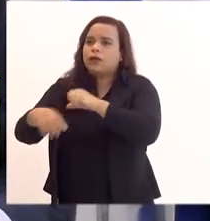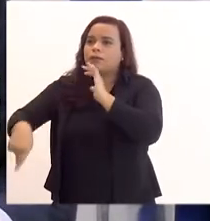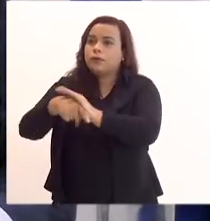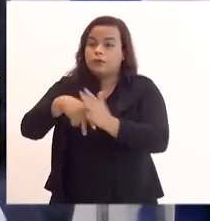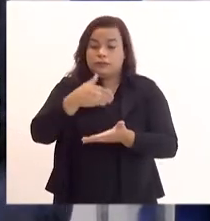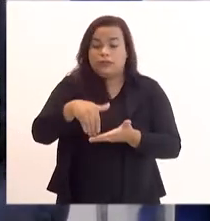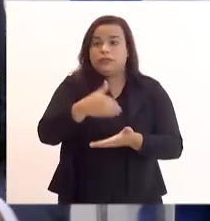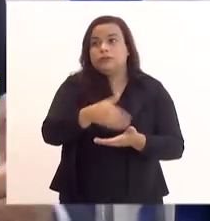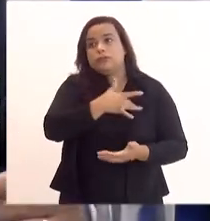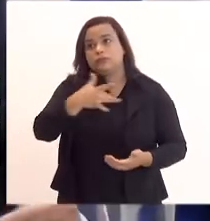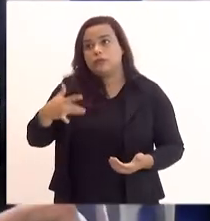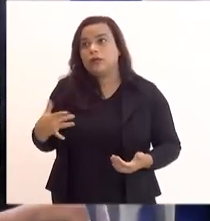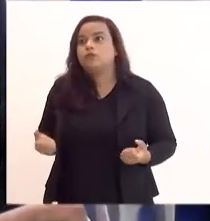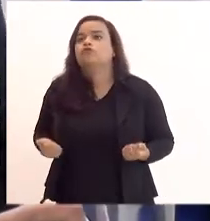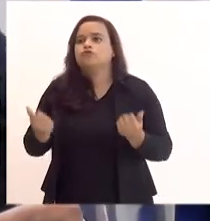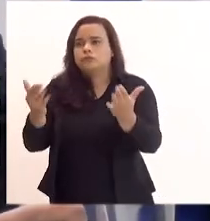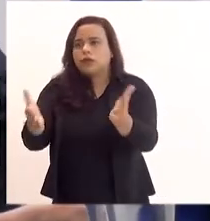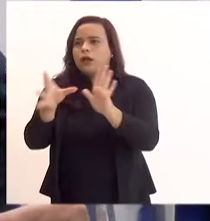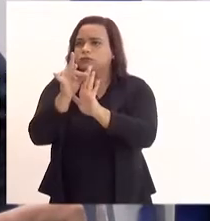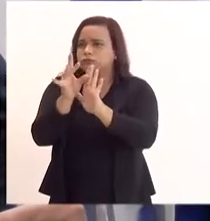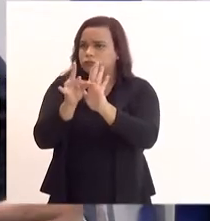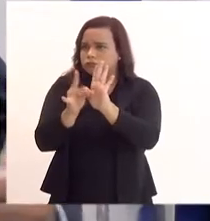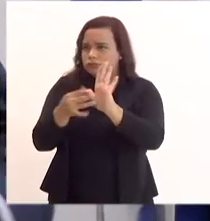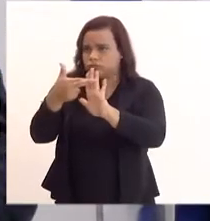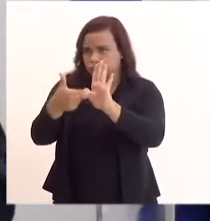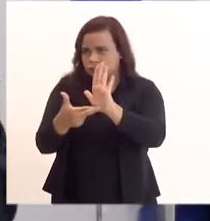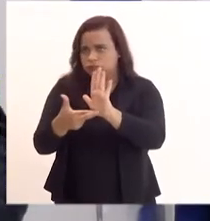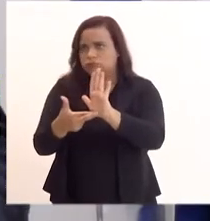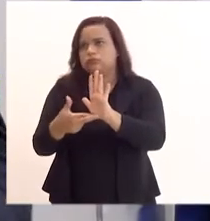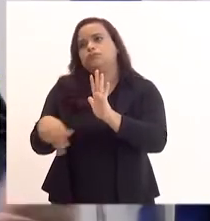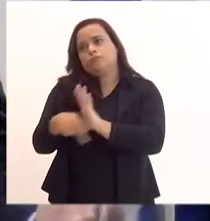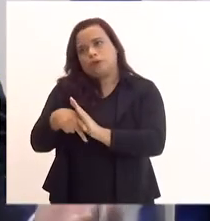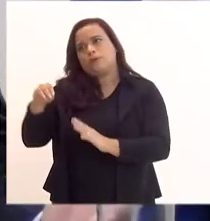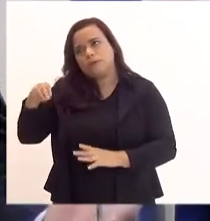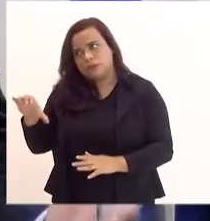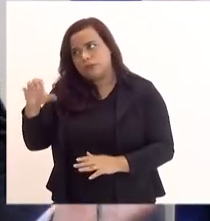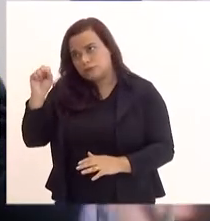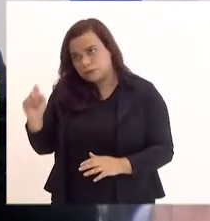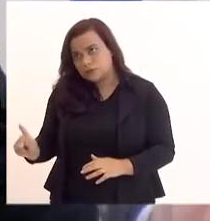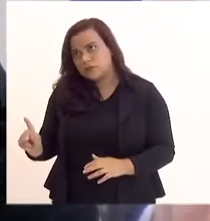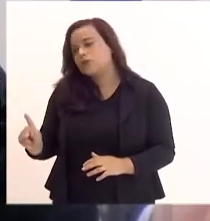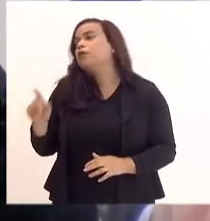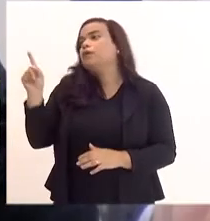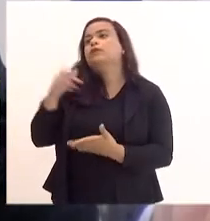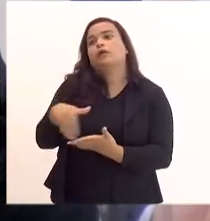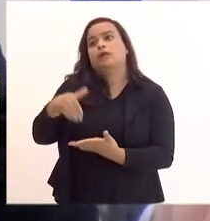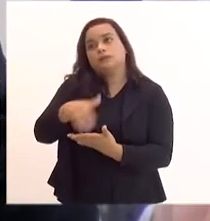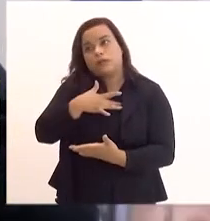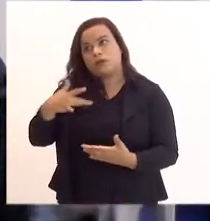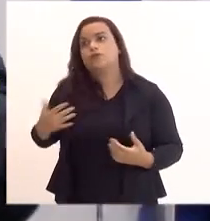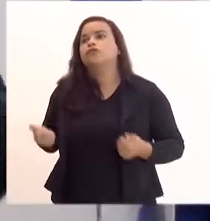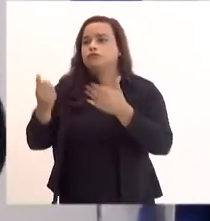Saúde, dando as condicionantes, Mink. Porque a Secretaria de Saúde tem que dar as condições para poder fazer.